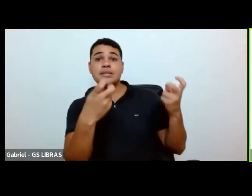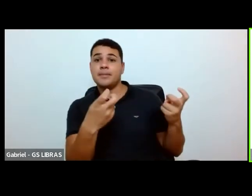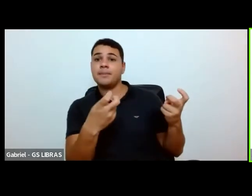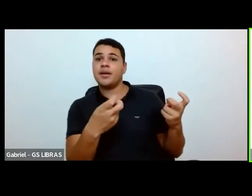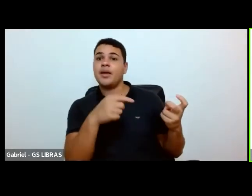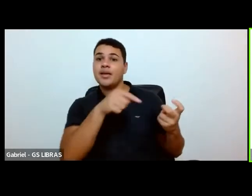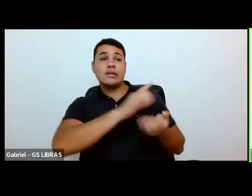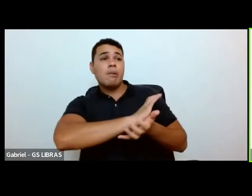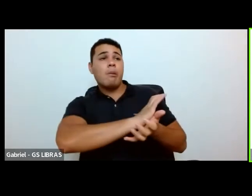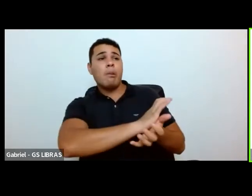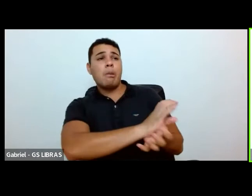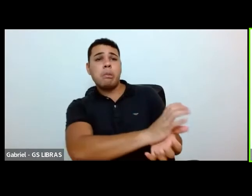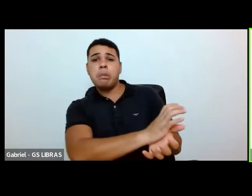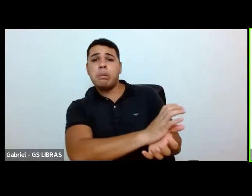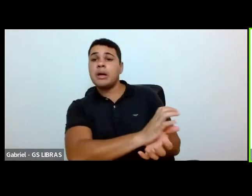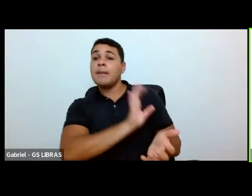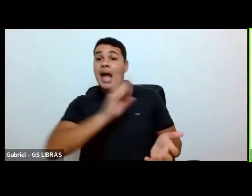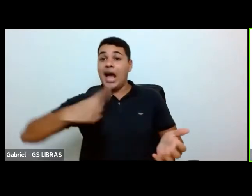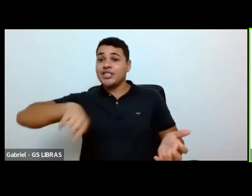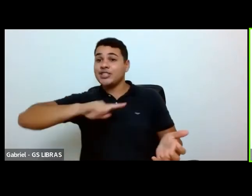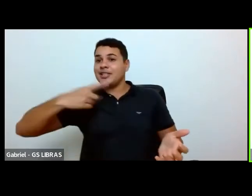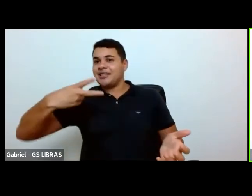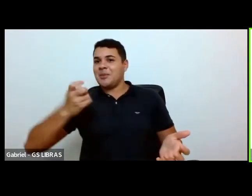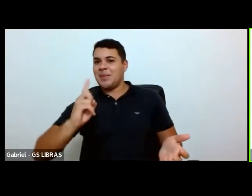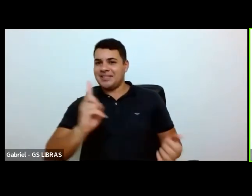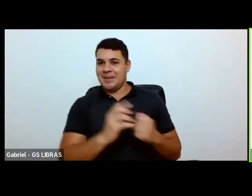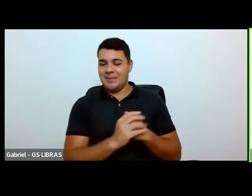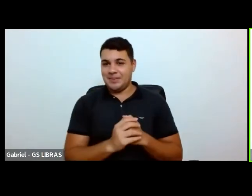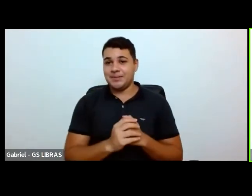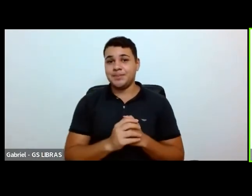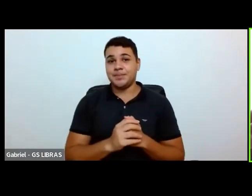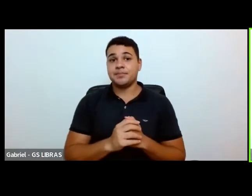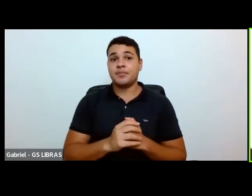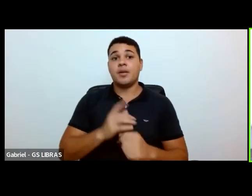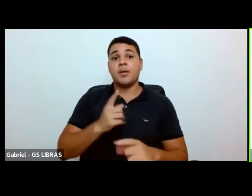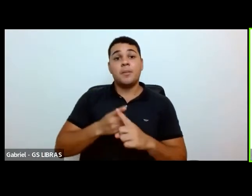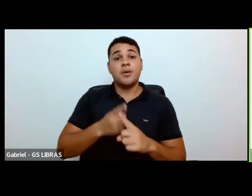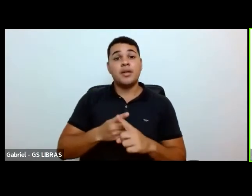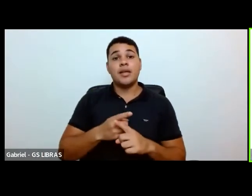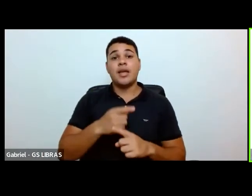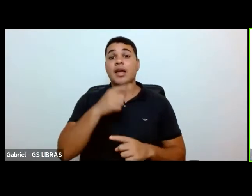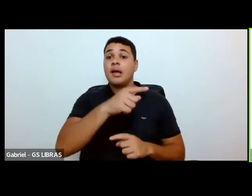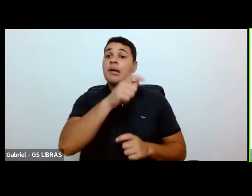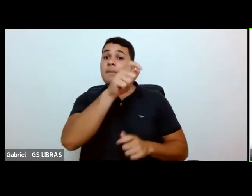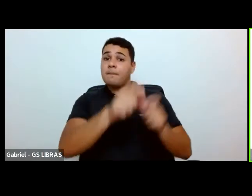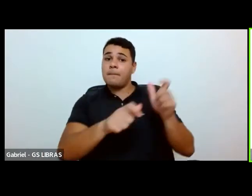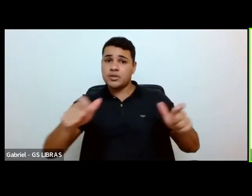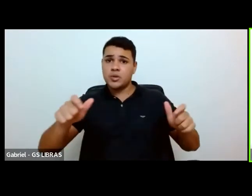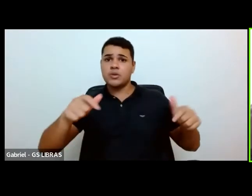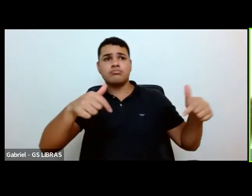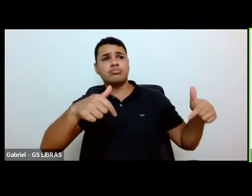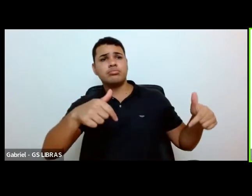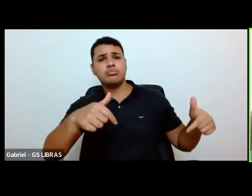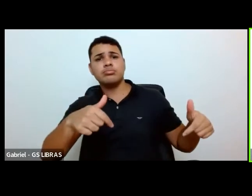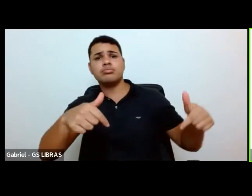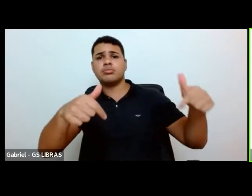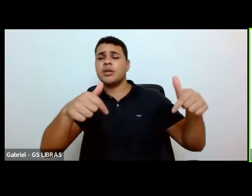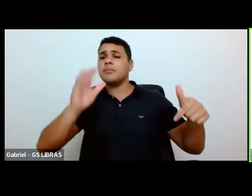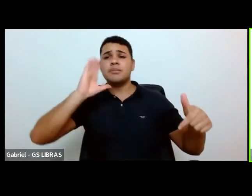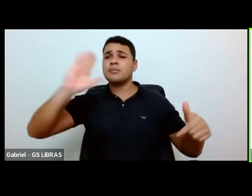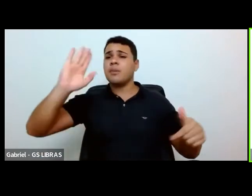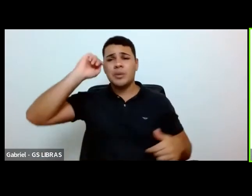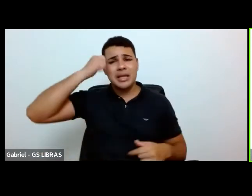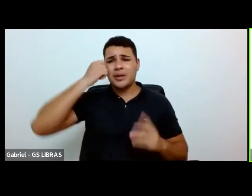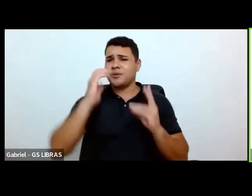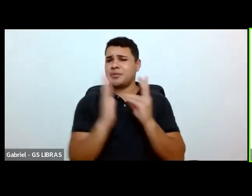uma invisibilidade dessa estrutura, né, que perpassa e que essas pessoas, esses corpos, né, esses corpos negros, indígenas,